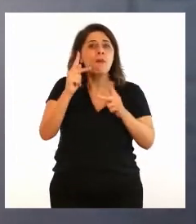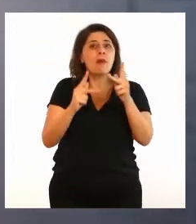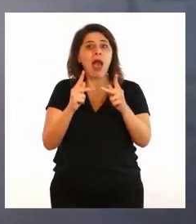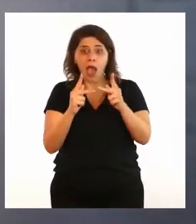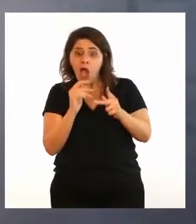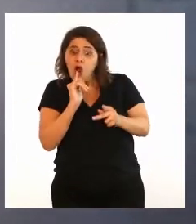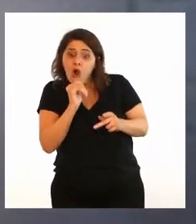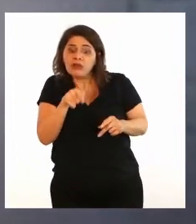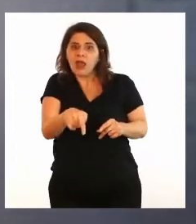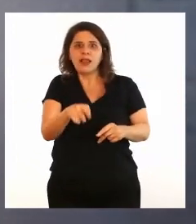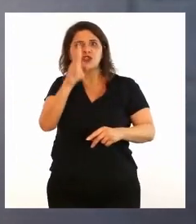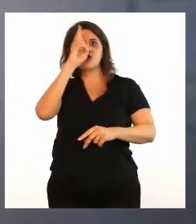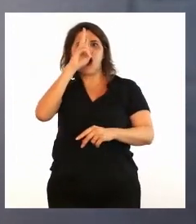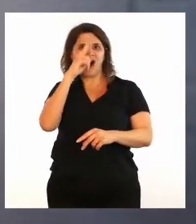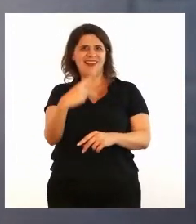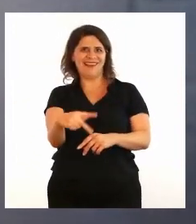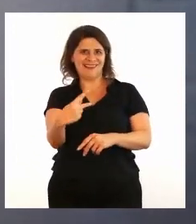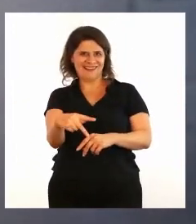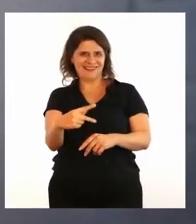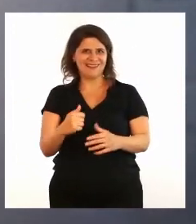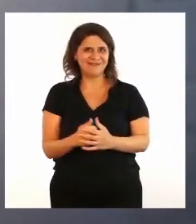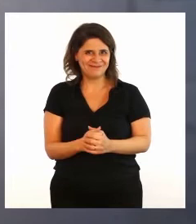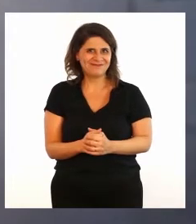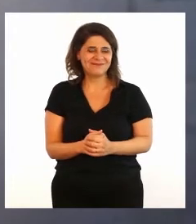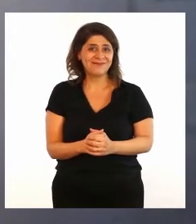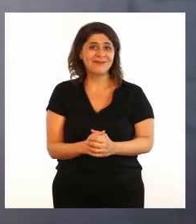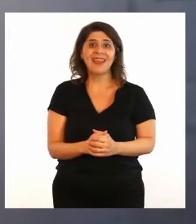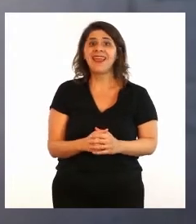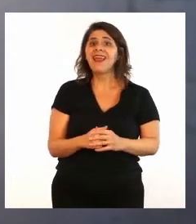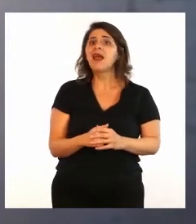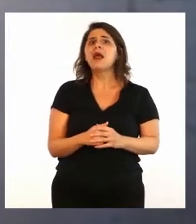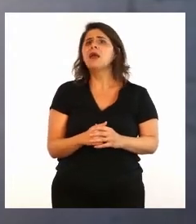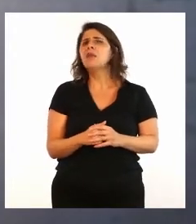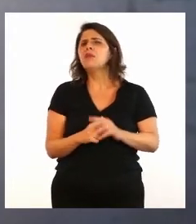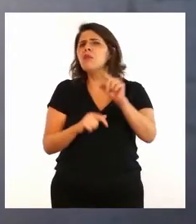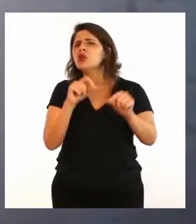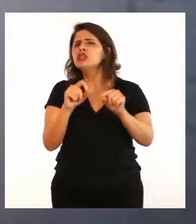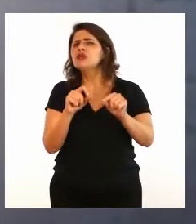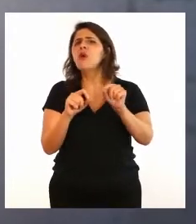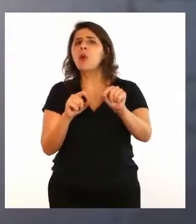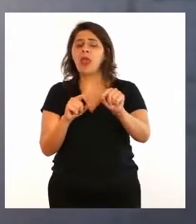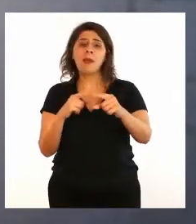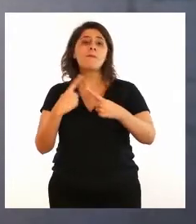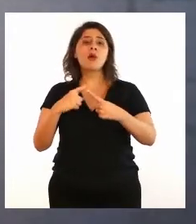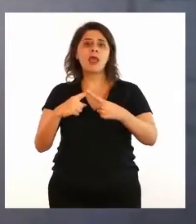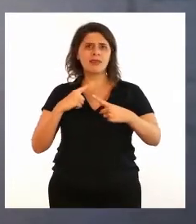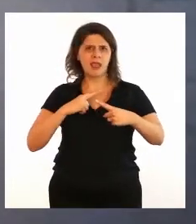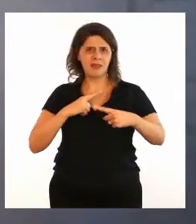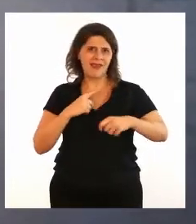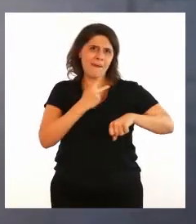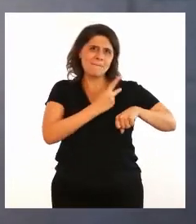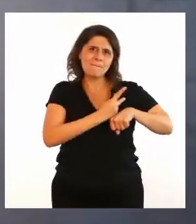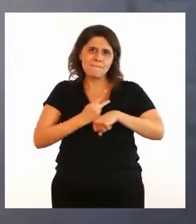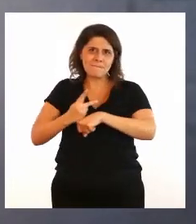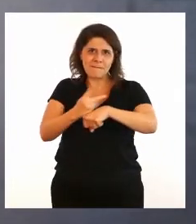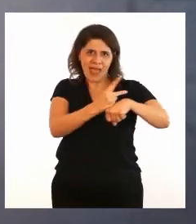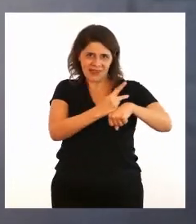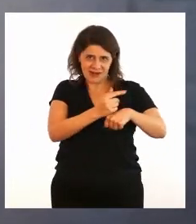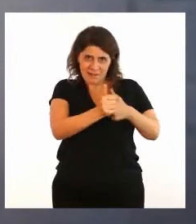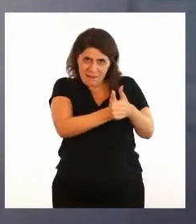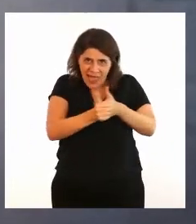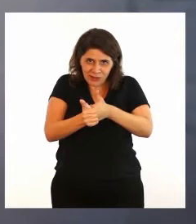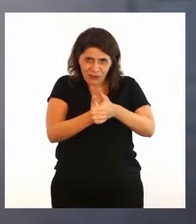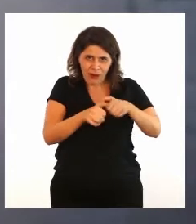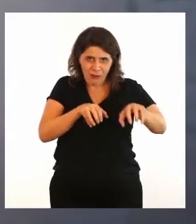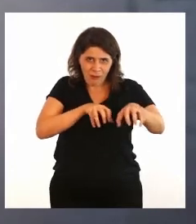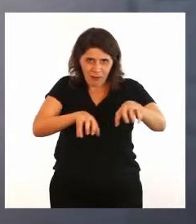E uma das razões para isso é o fato de que ele era muito diferente das pedras e das rochas daquele local. E